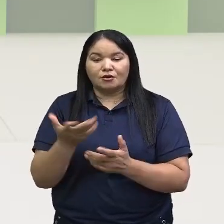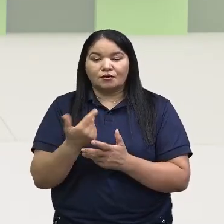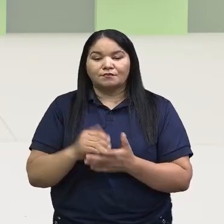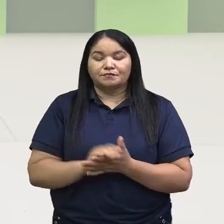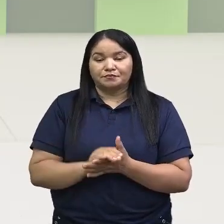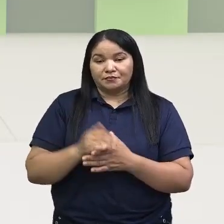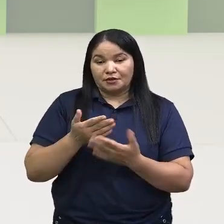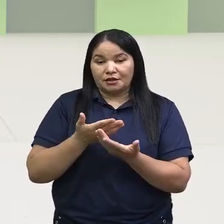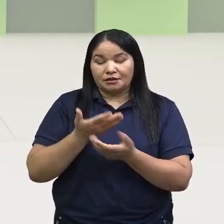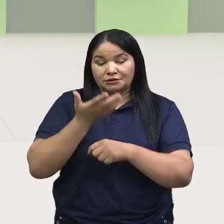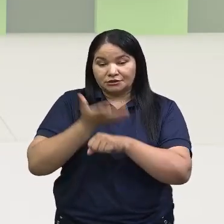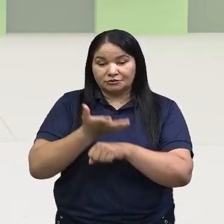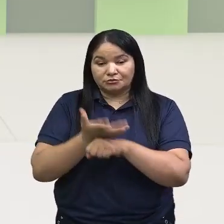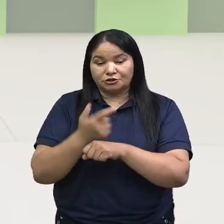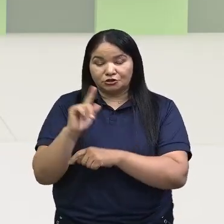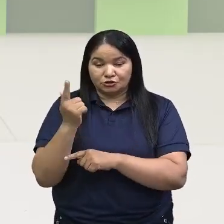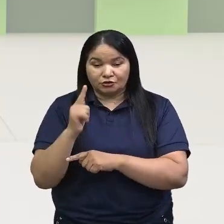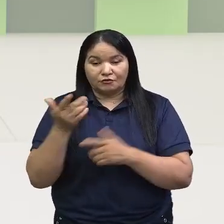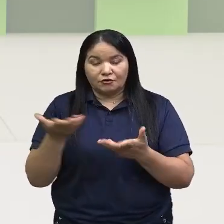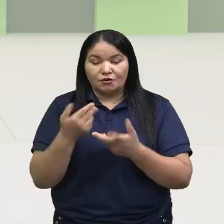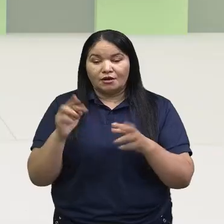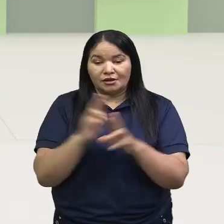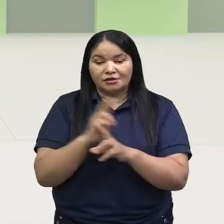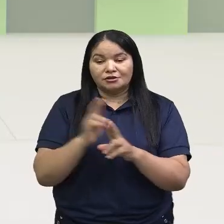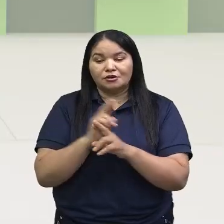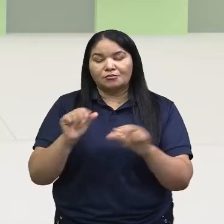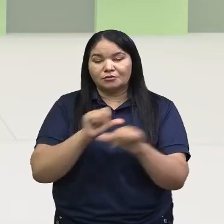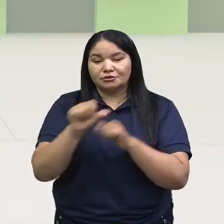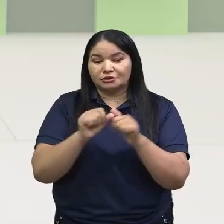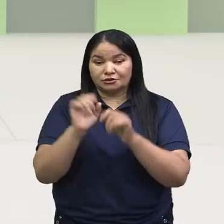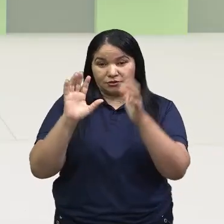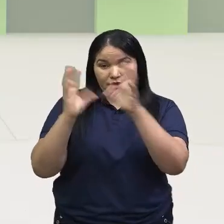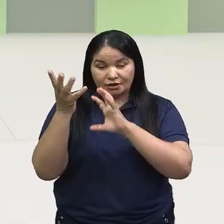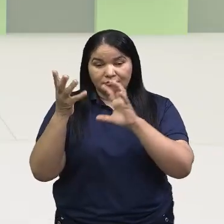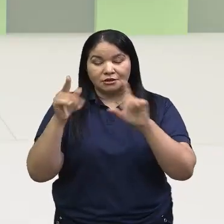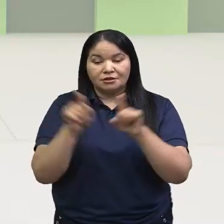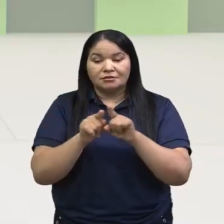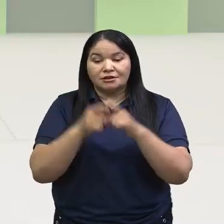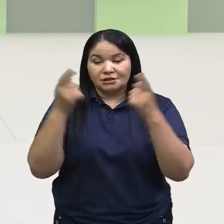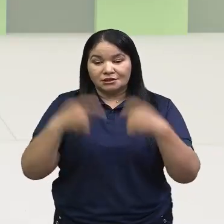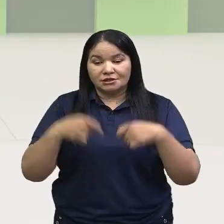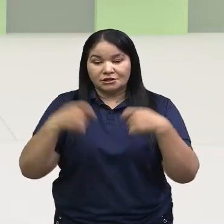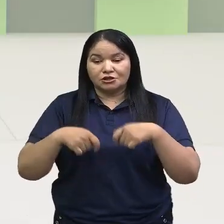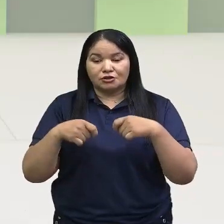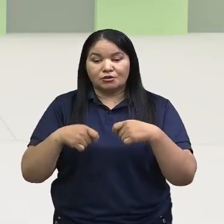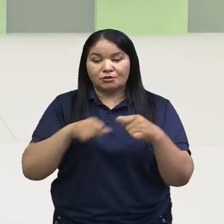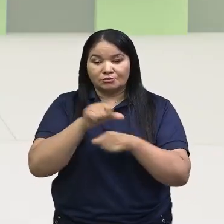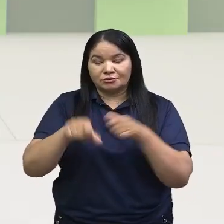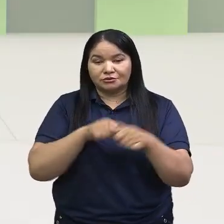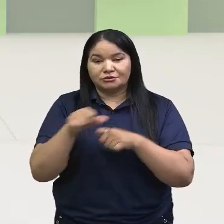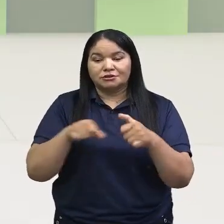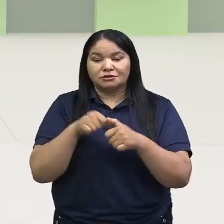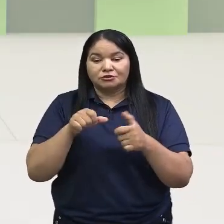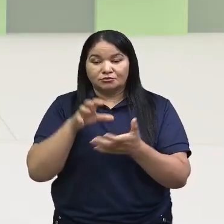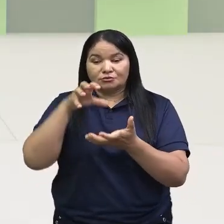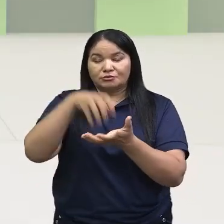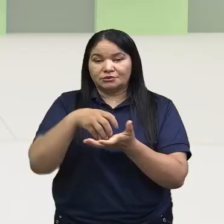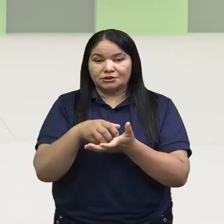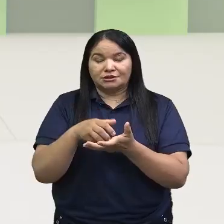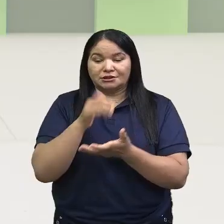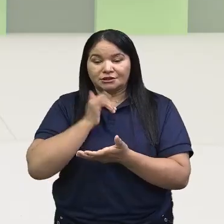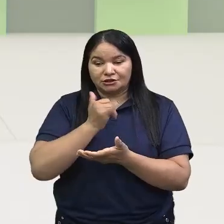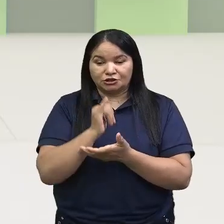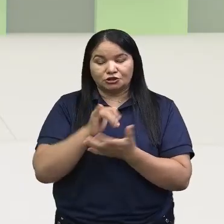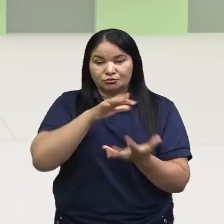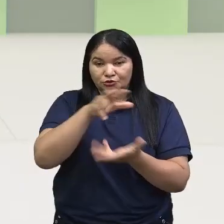e hoje eu vou falar da relação entre mudanças climáticas e a necessidade de mudança na matriz energética mundial.